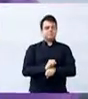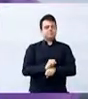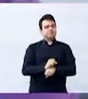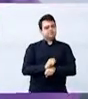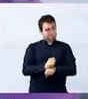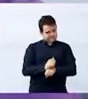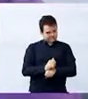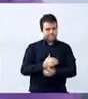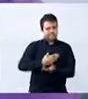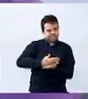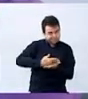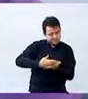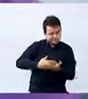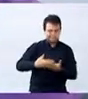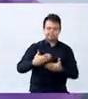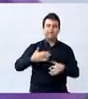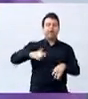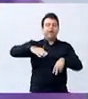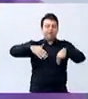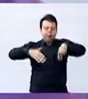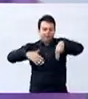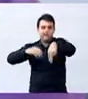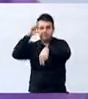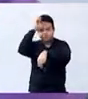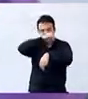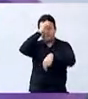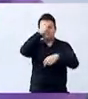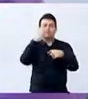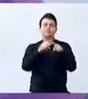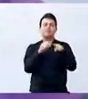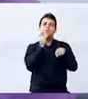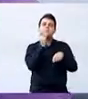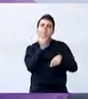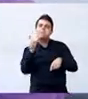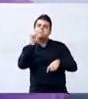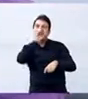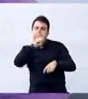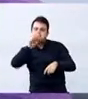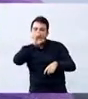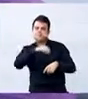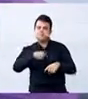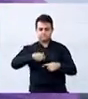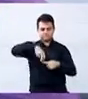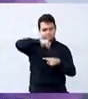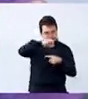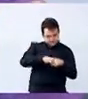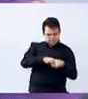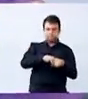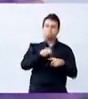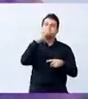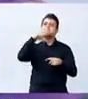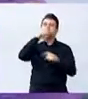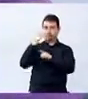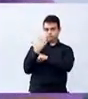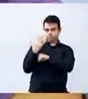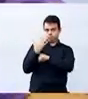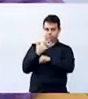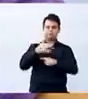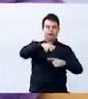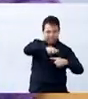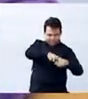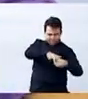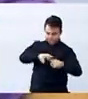tudo de novo. A andar, a falar, a sentar. Minha mãe me colocava